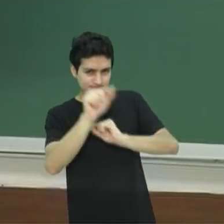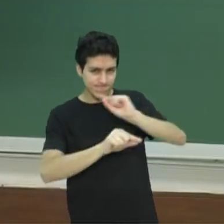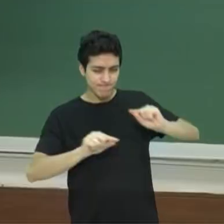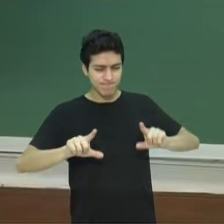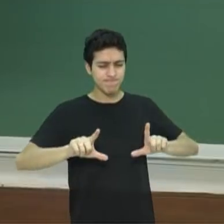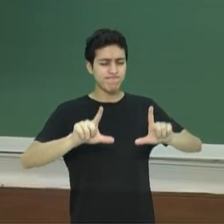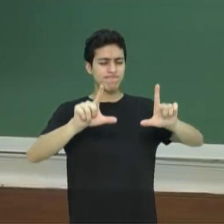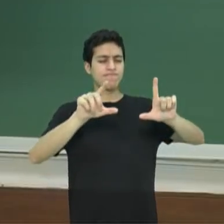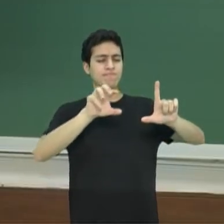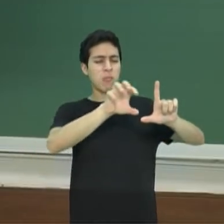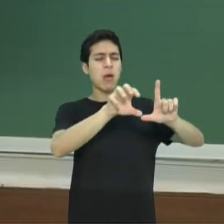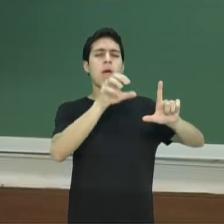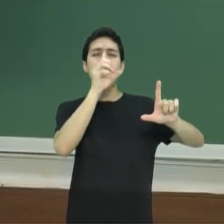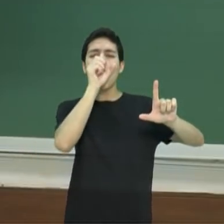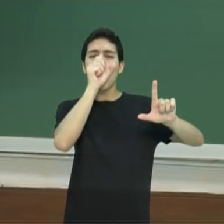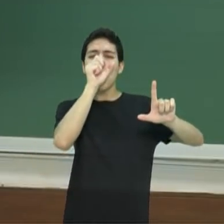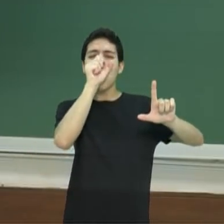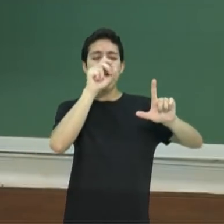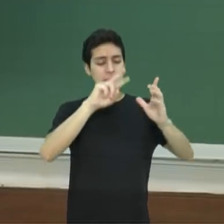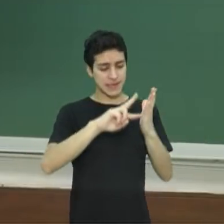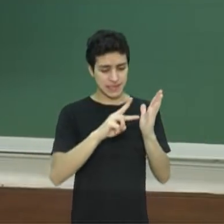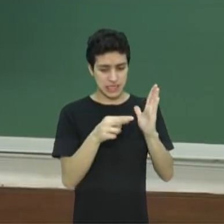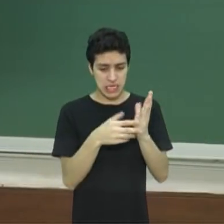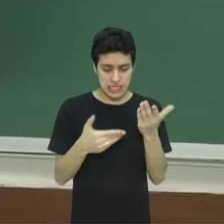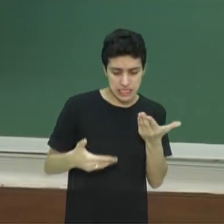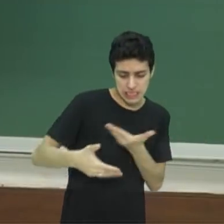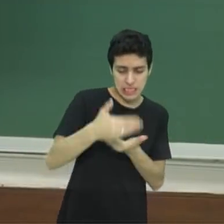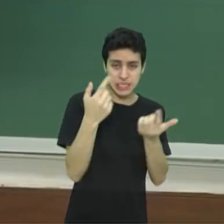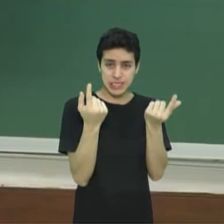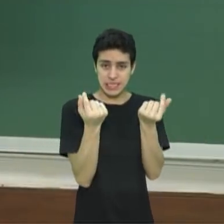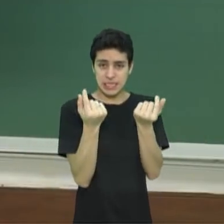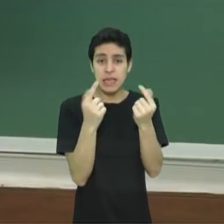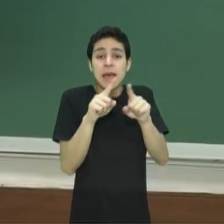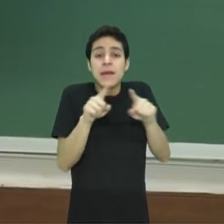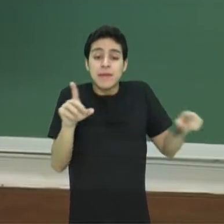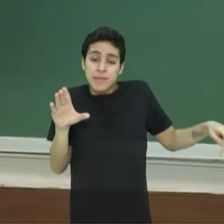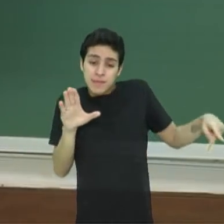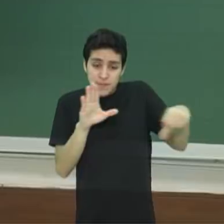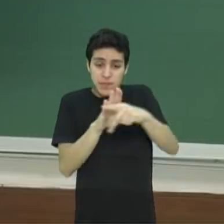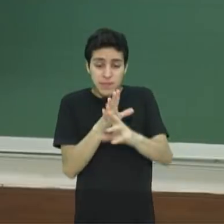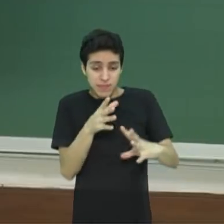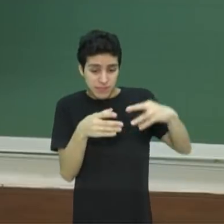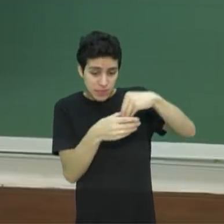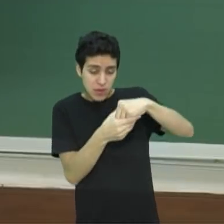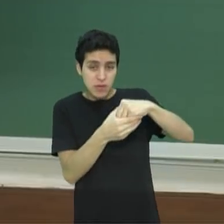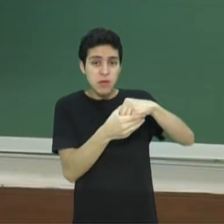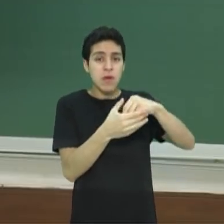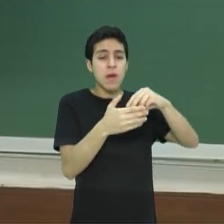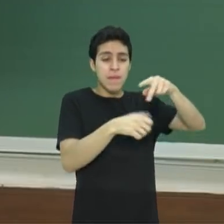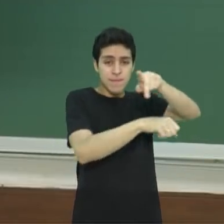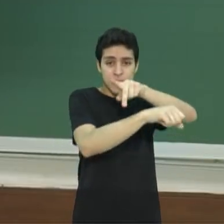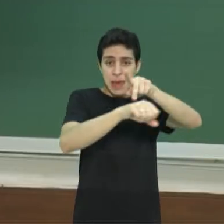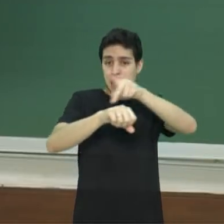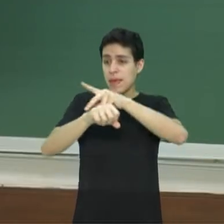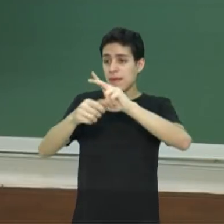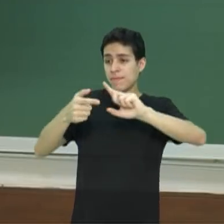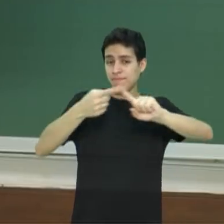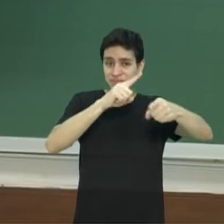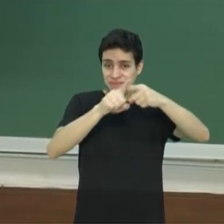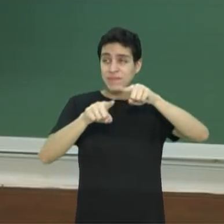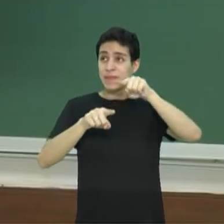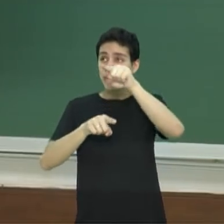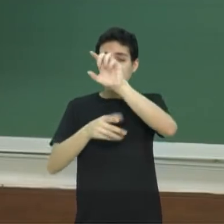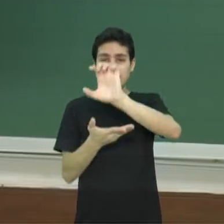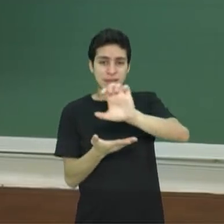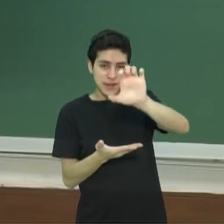parte laranja, são as trocas comerciais no interior da própria zona econômica da União Europeia. Né? Uma questão importante que a gente